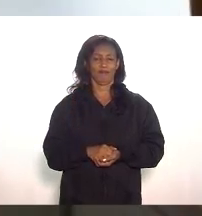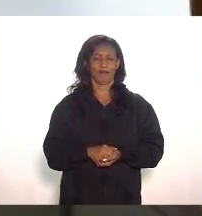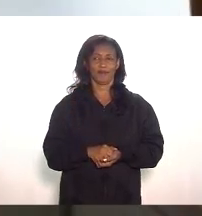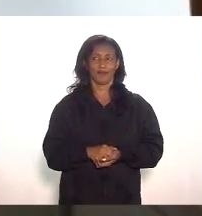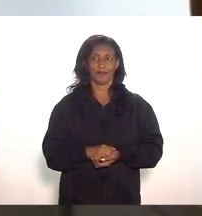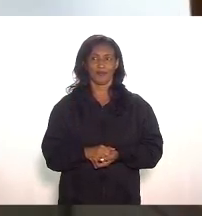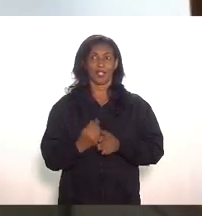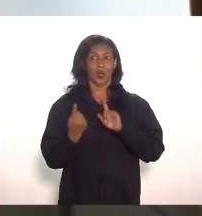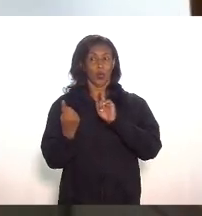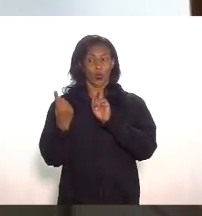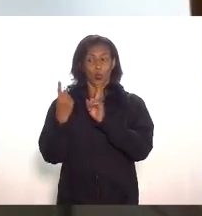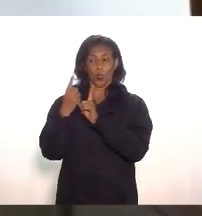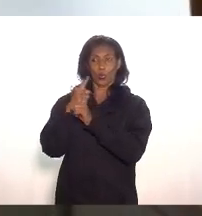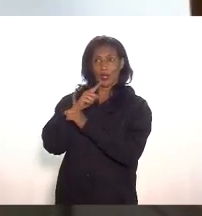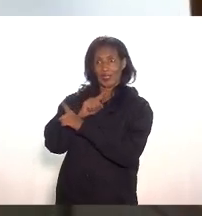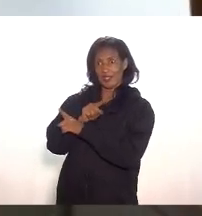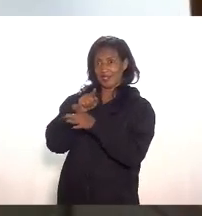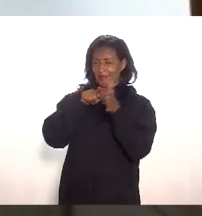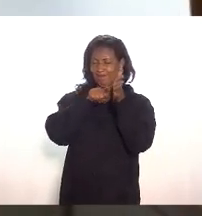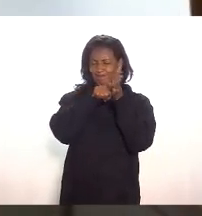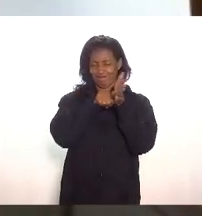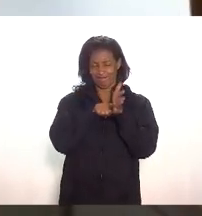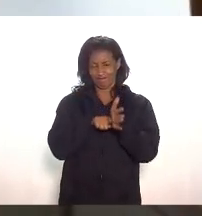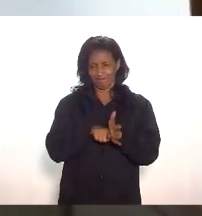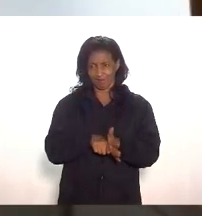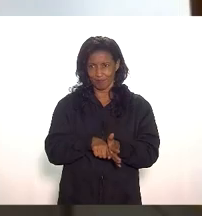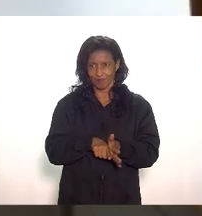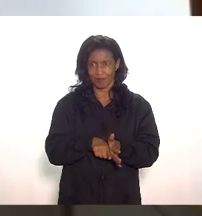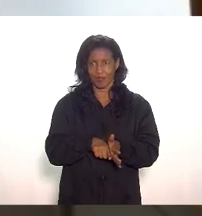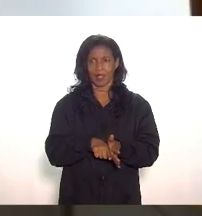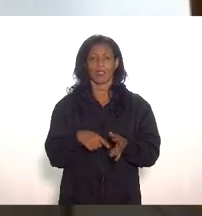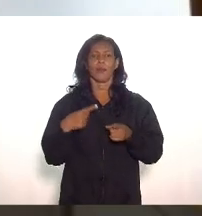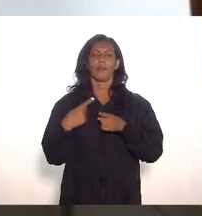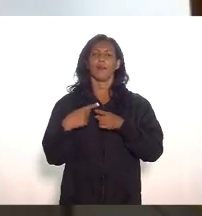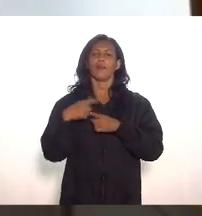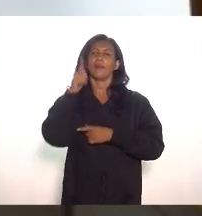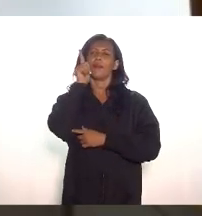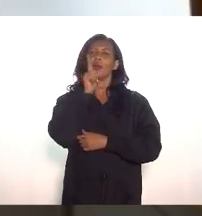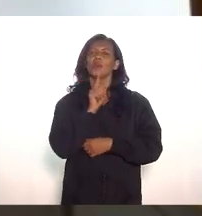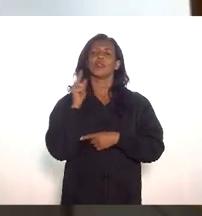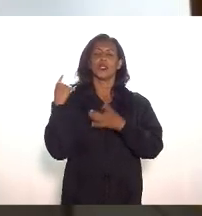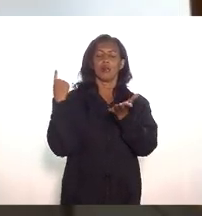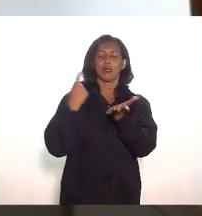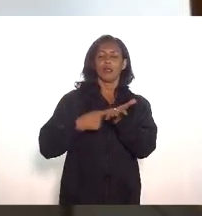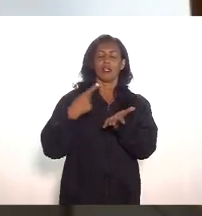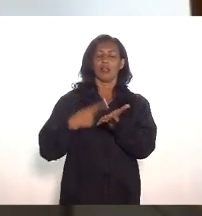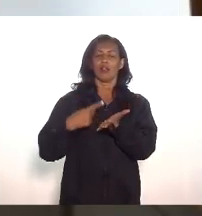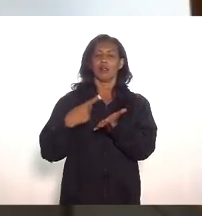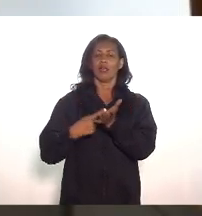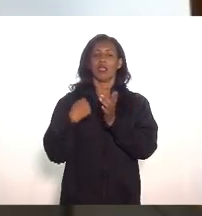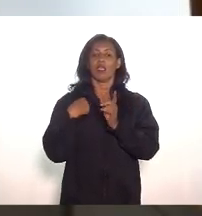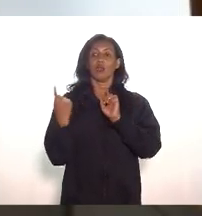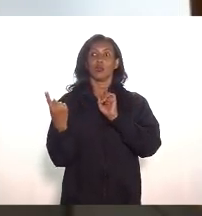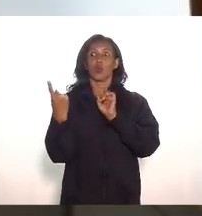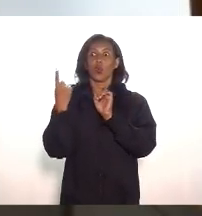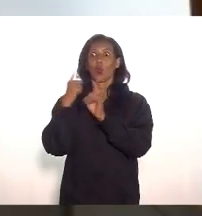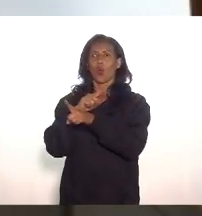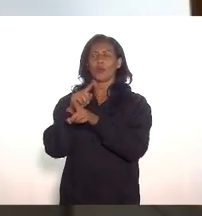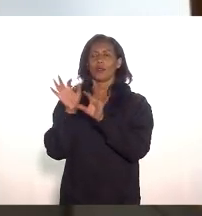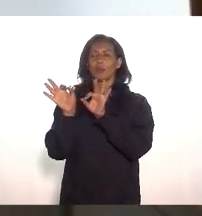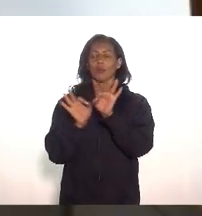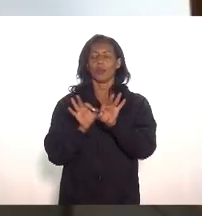inclusive contrariando minha análise de mérito, para tentar que houvesse um acordo. Eu sou contra o